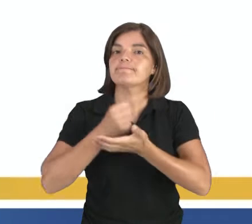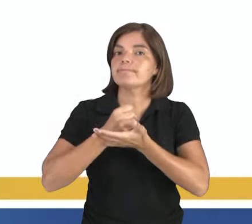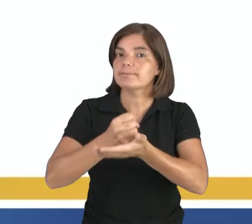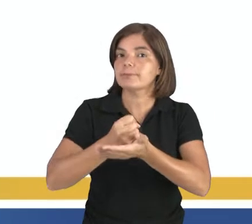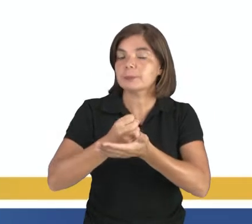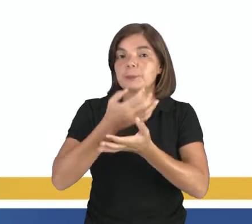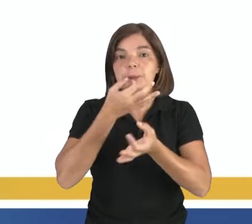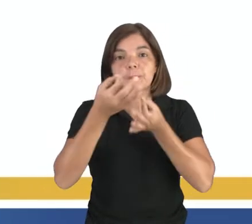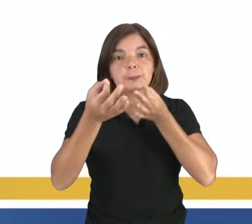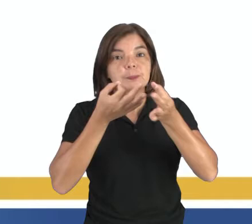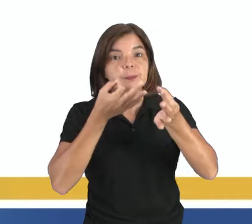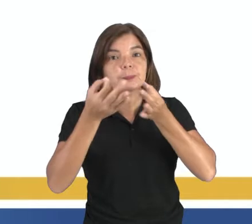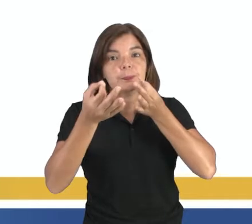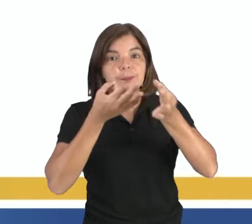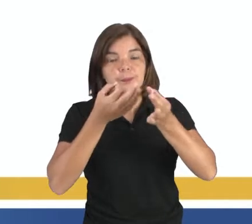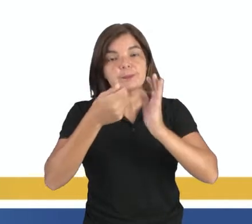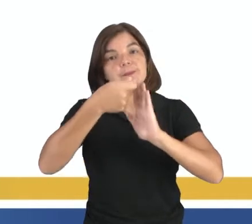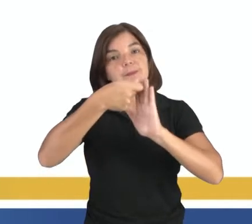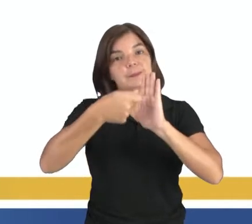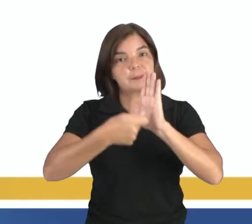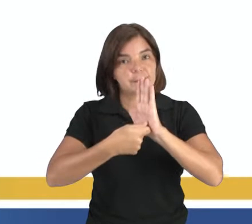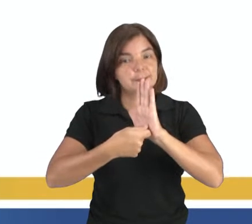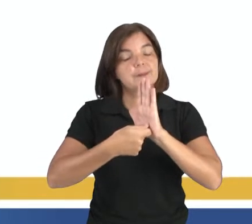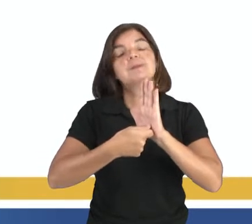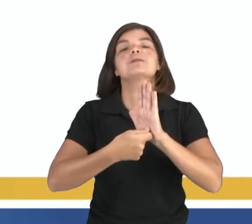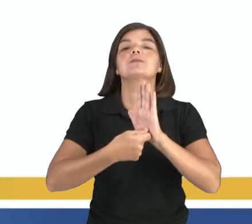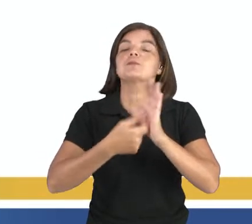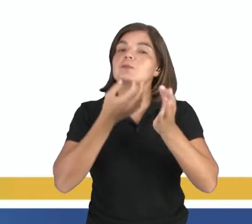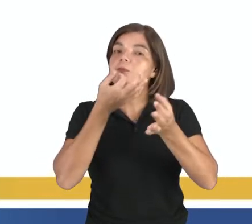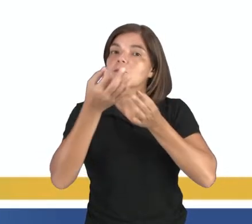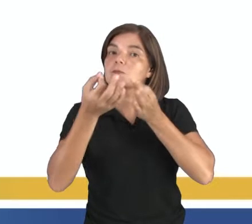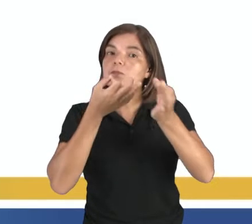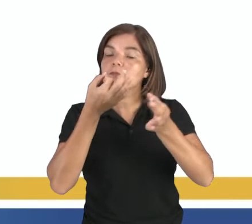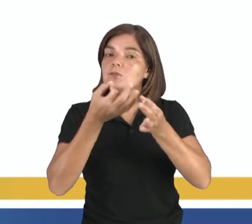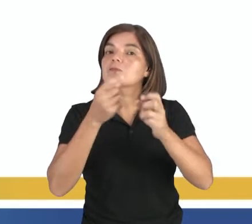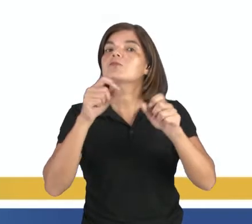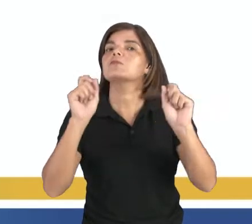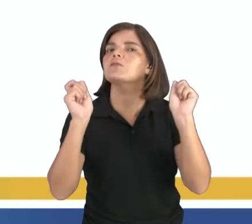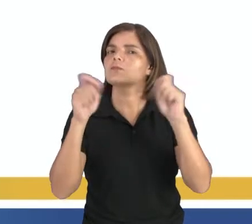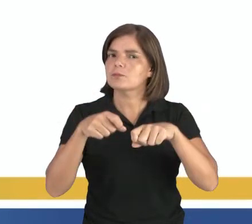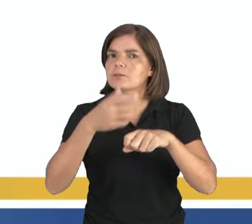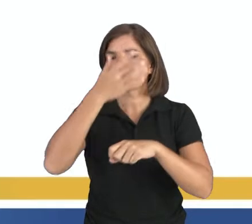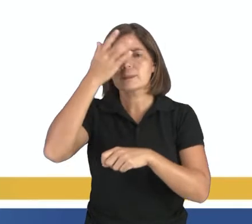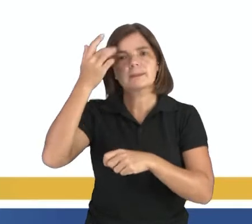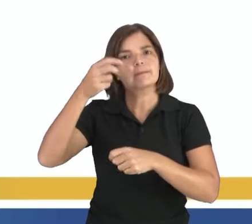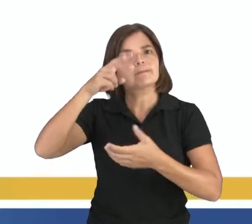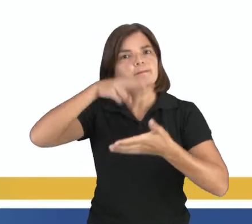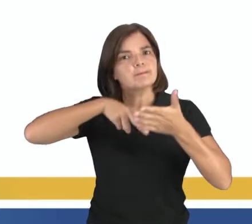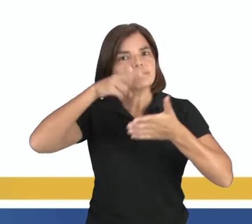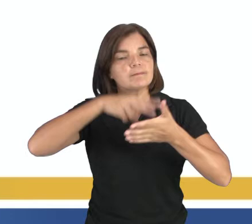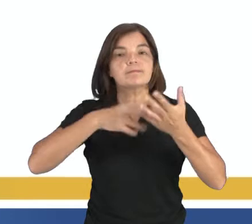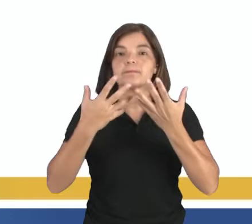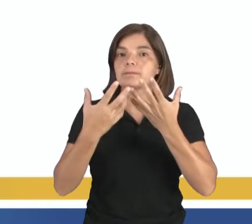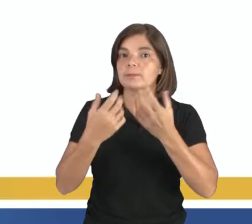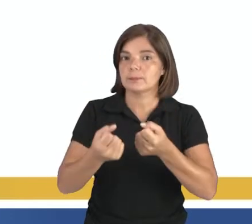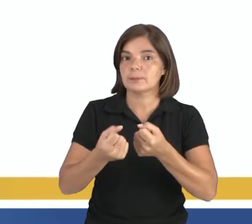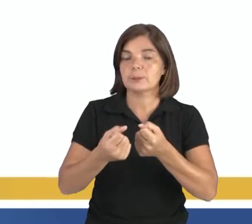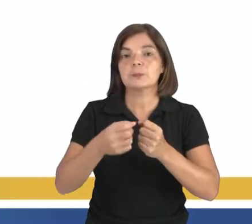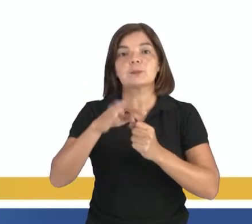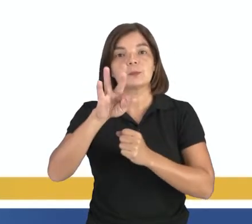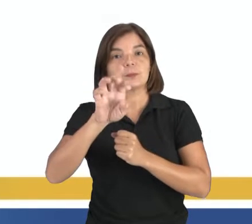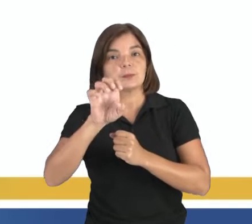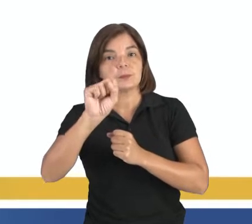em argumentos ao longo da redação. Os argumentos é a justificativa para convencer o leitor a concordar com a